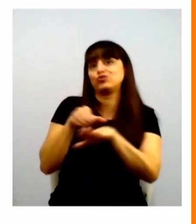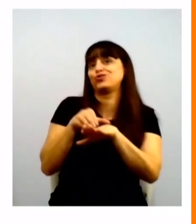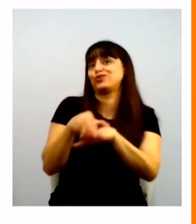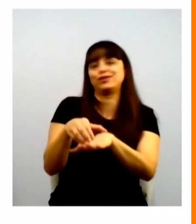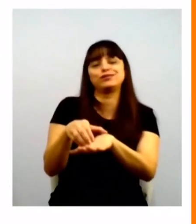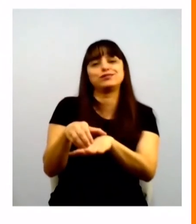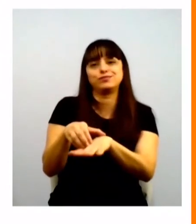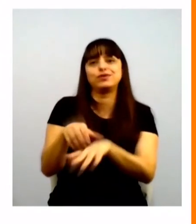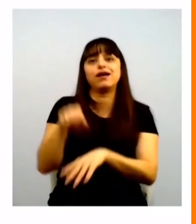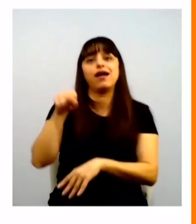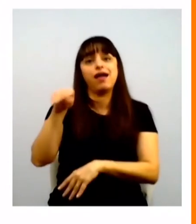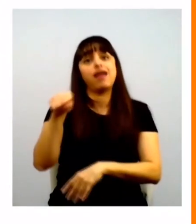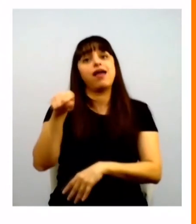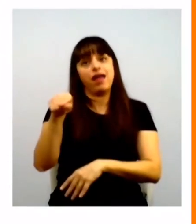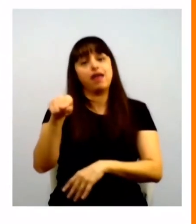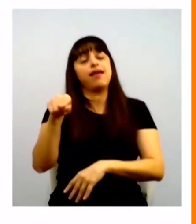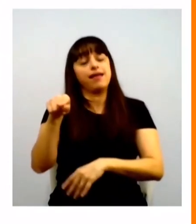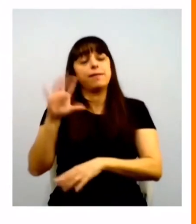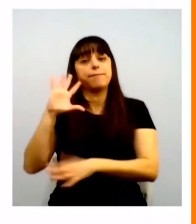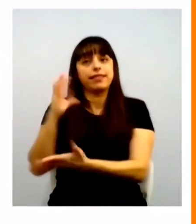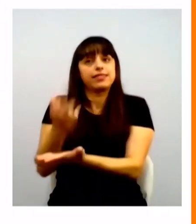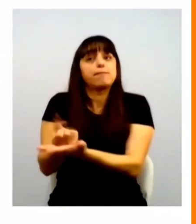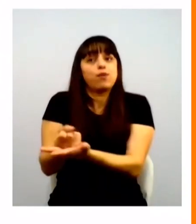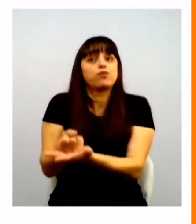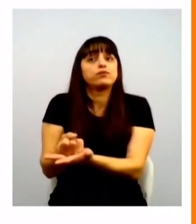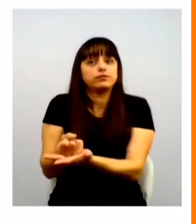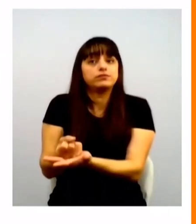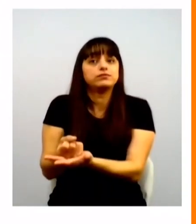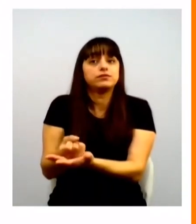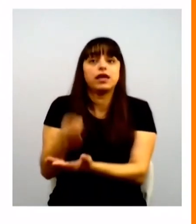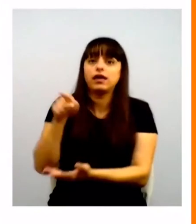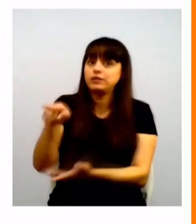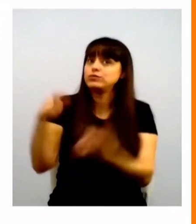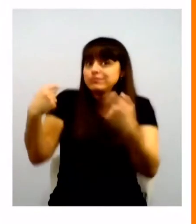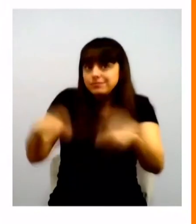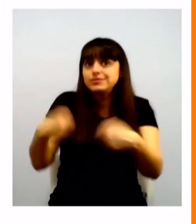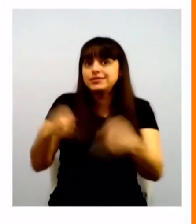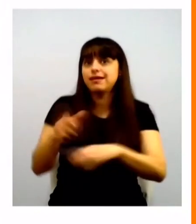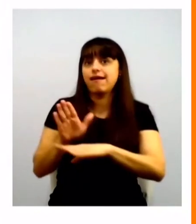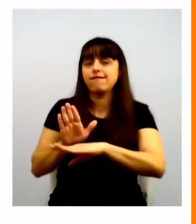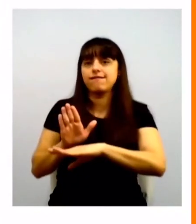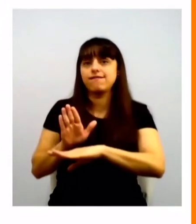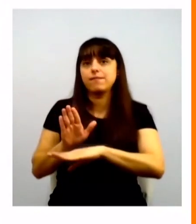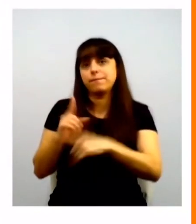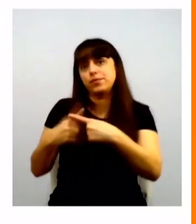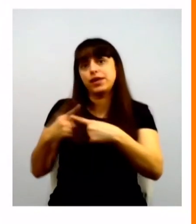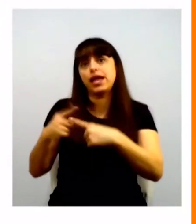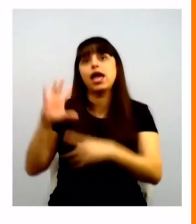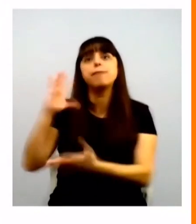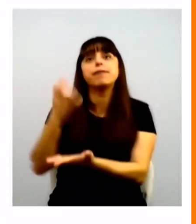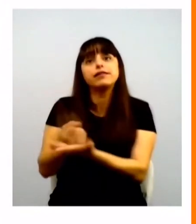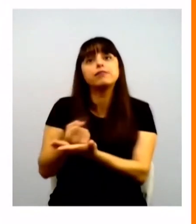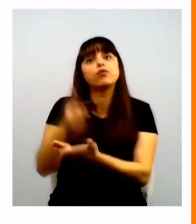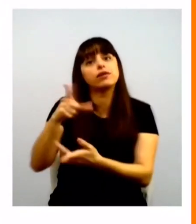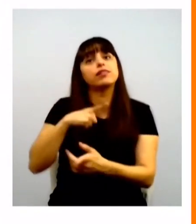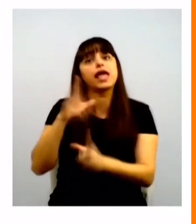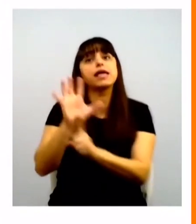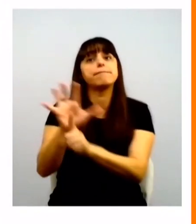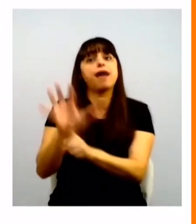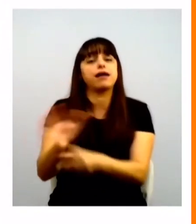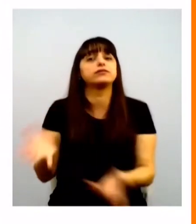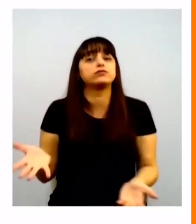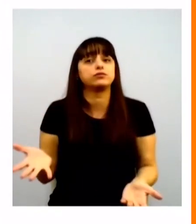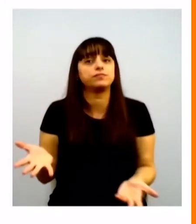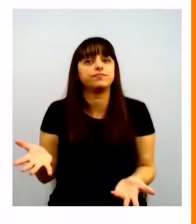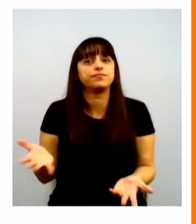patrimônio. Que isto seria necessário fazer. Porque o patrimônio tem um impacto. Portanto, o